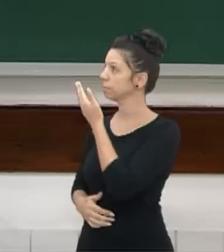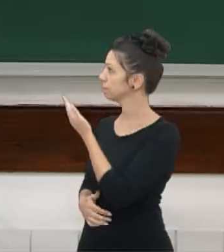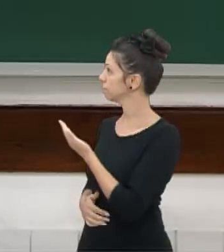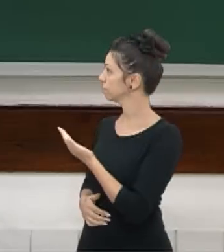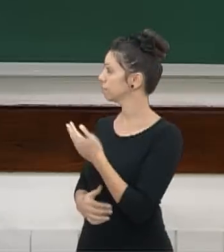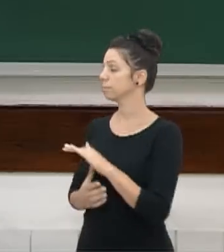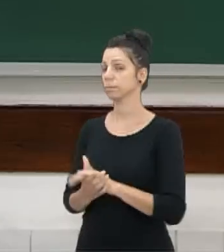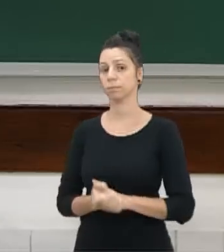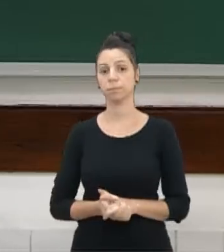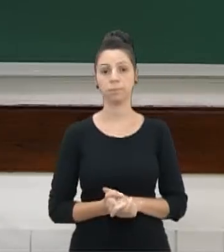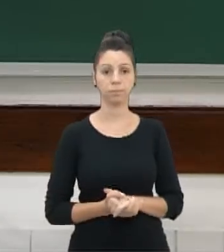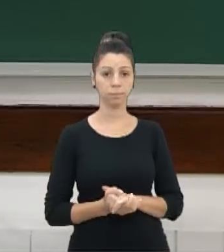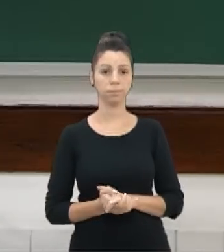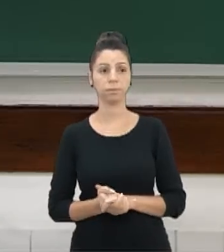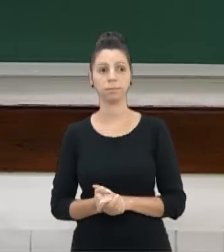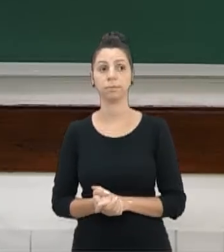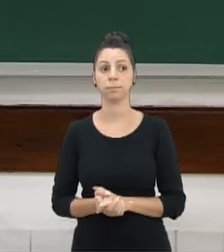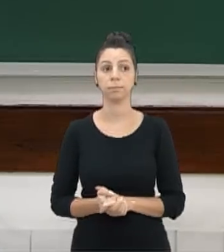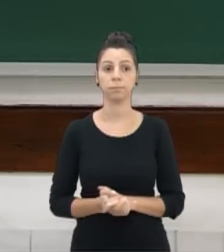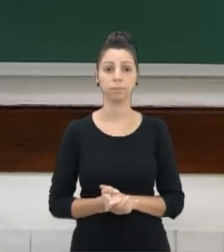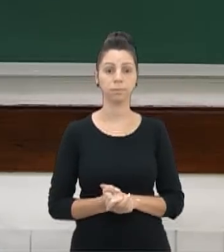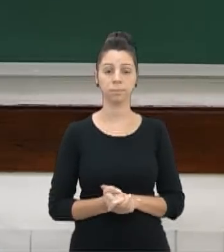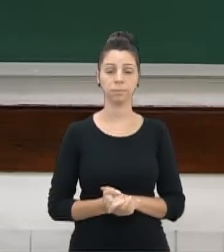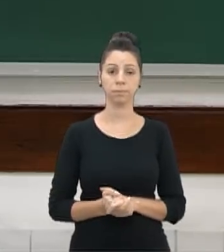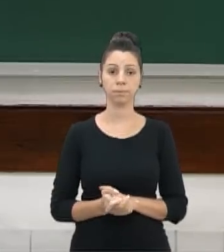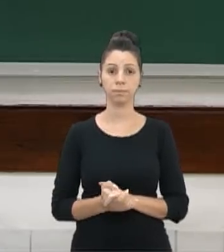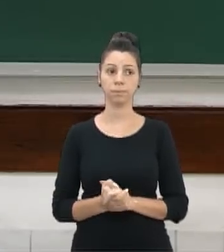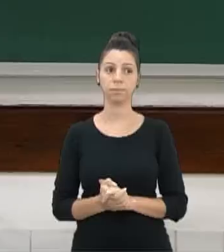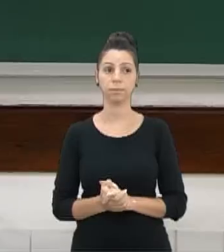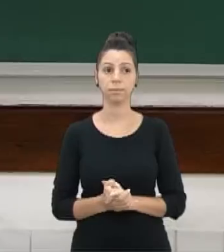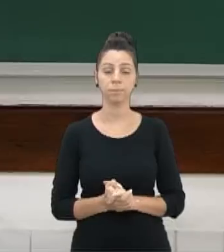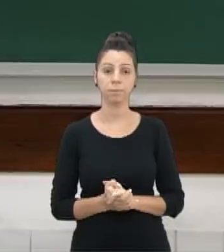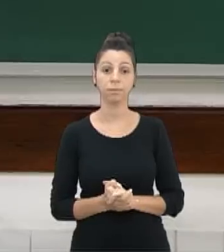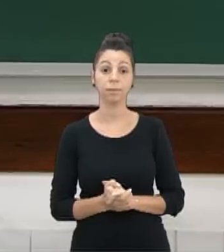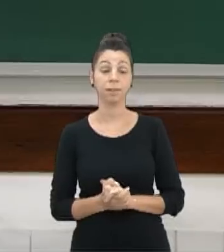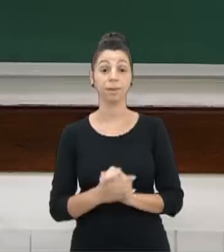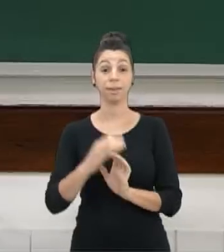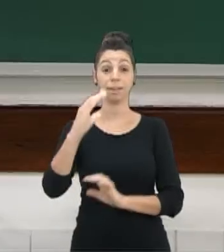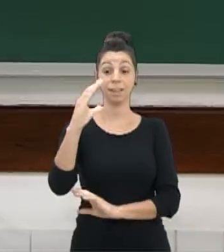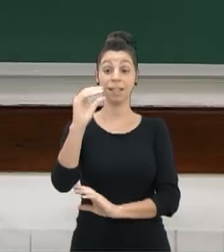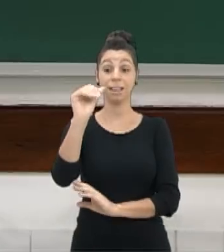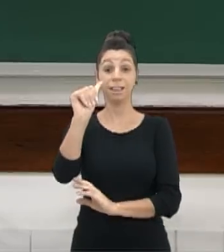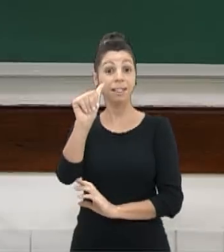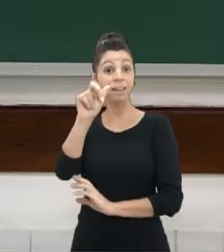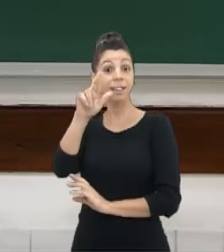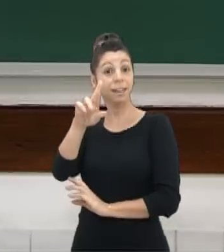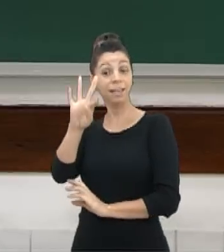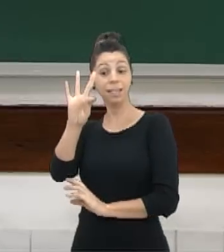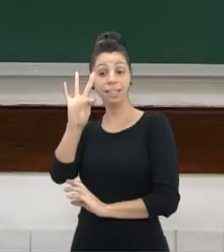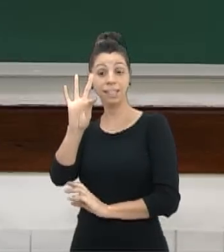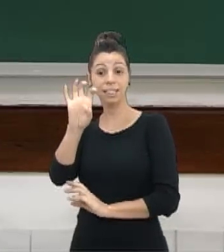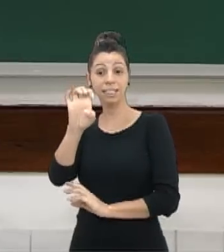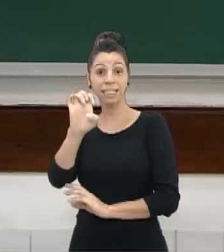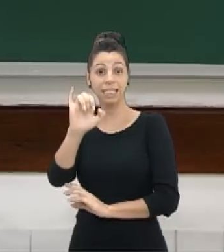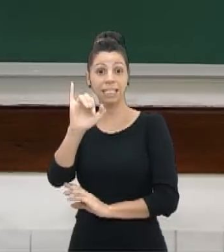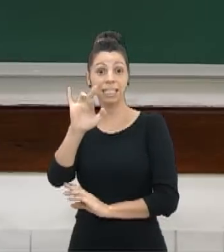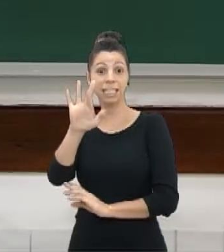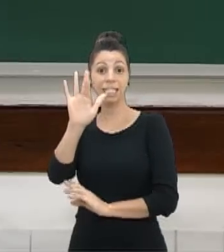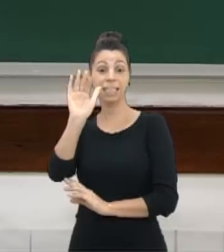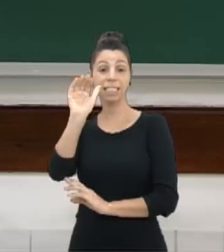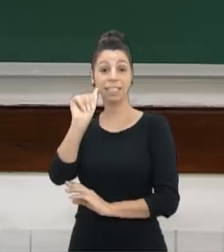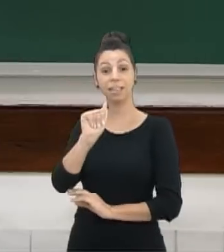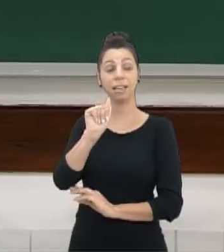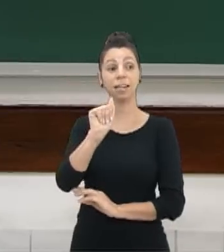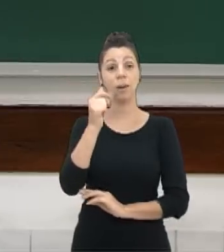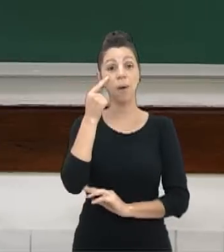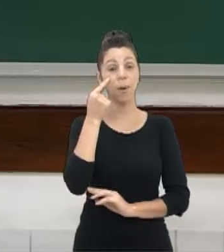gente viu, gente? É um formato de dobra carteira, tá? É igual o que a professora trouxe aqui